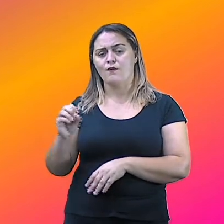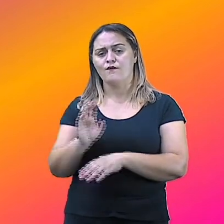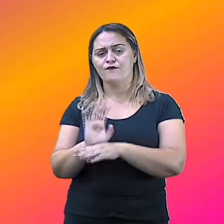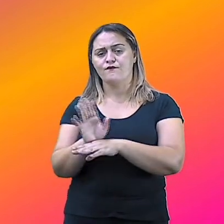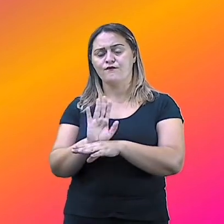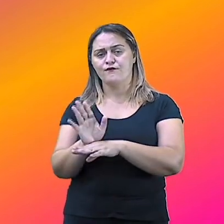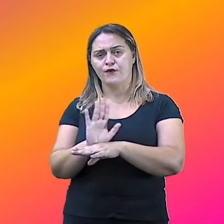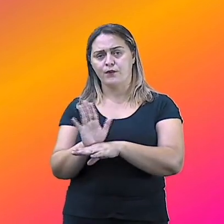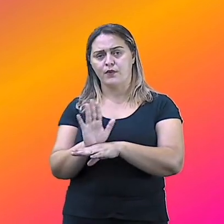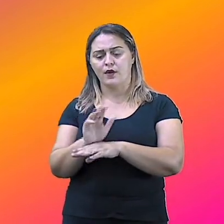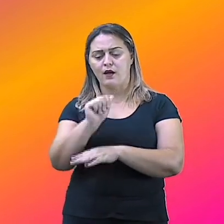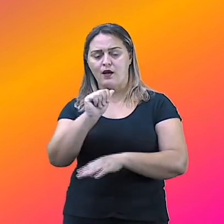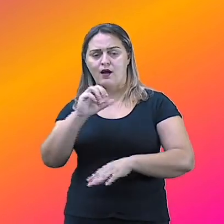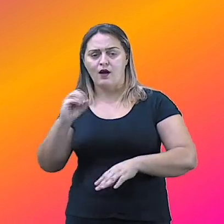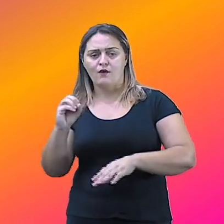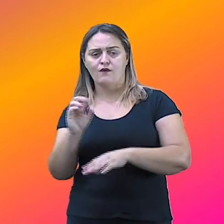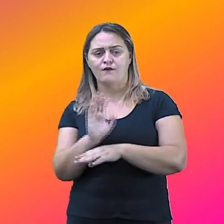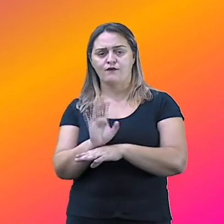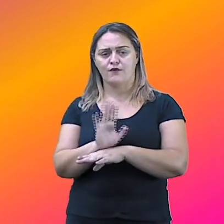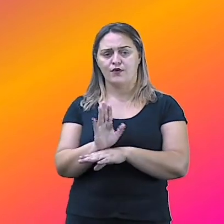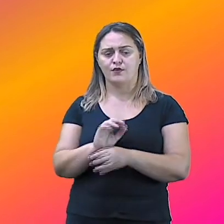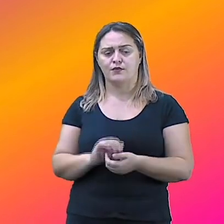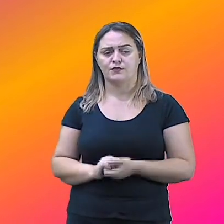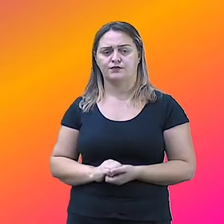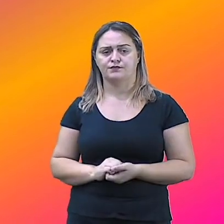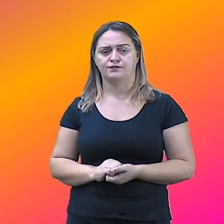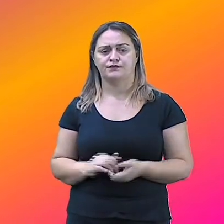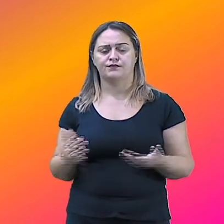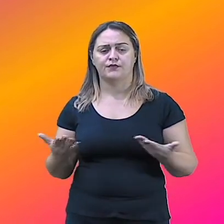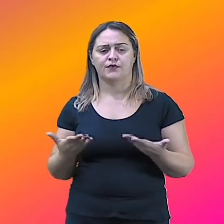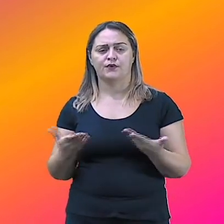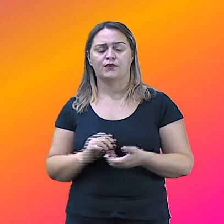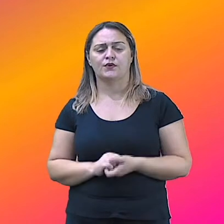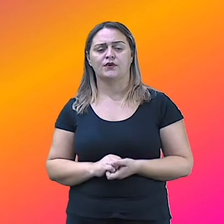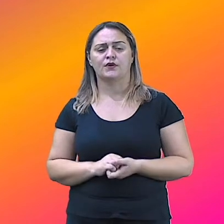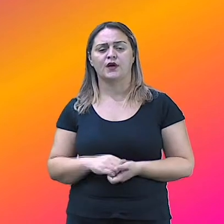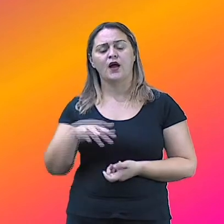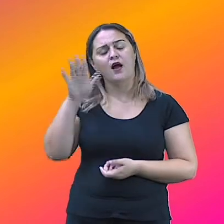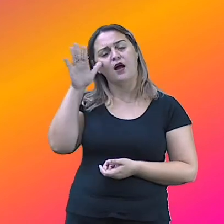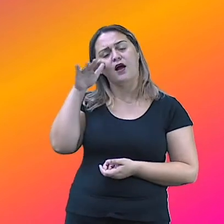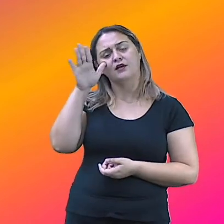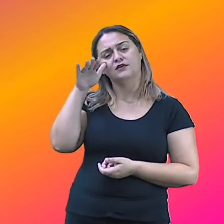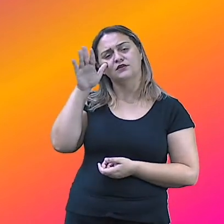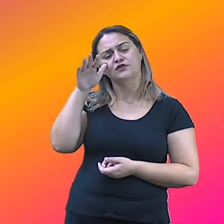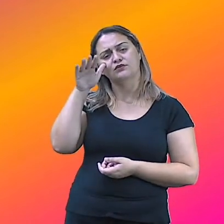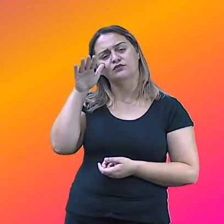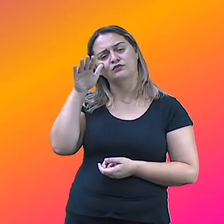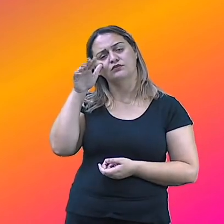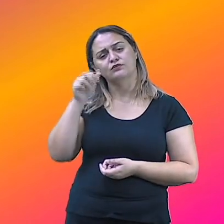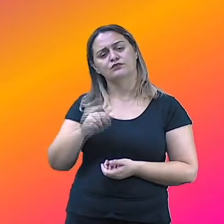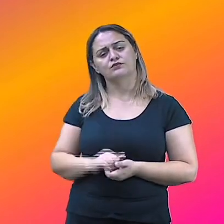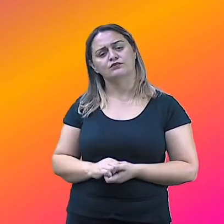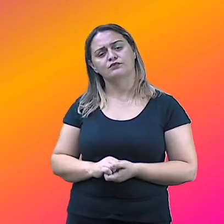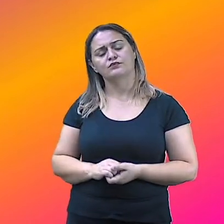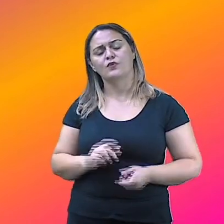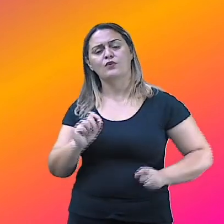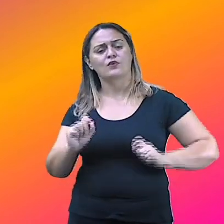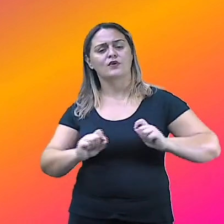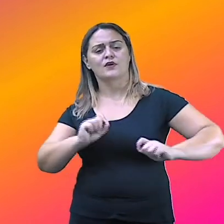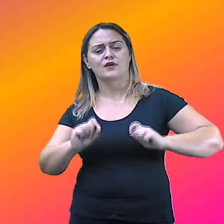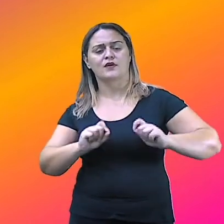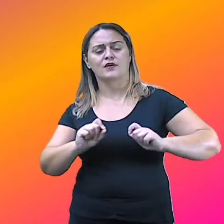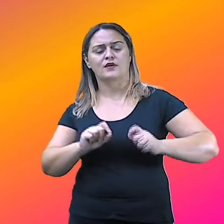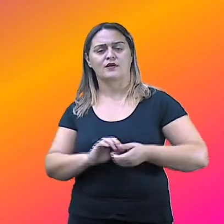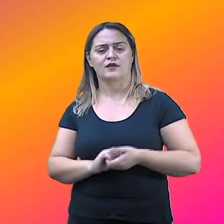Esse assistiu vai ser objeto direto, professora? Porque lá em cima você disse, né? Assistiu o quê? Assistiu